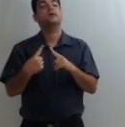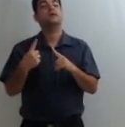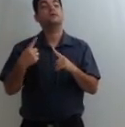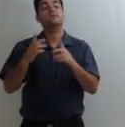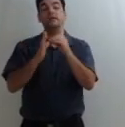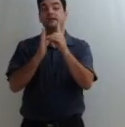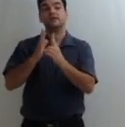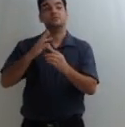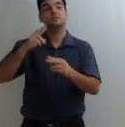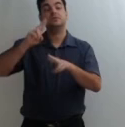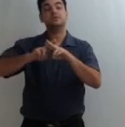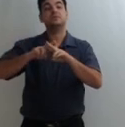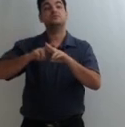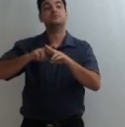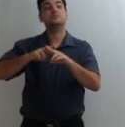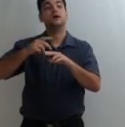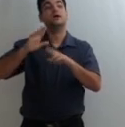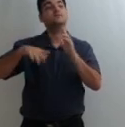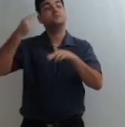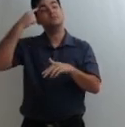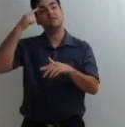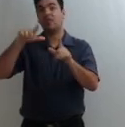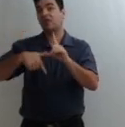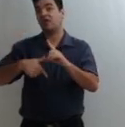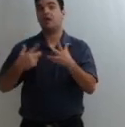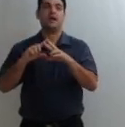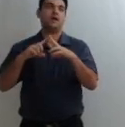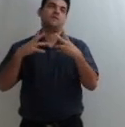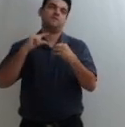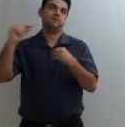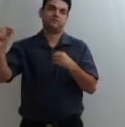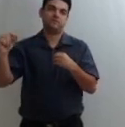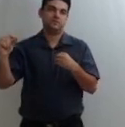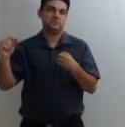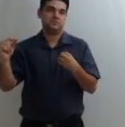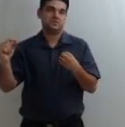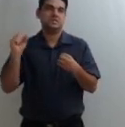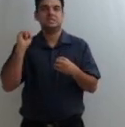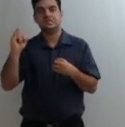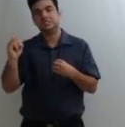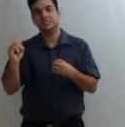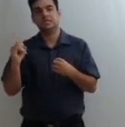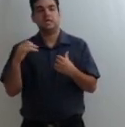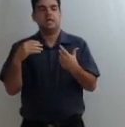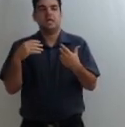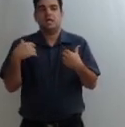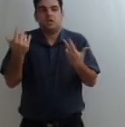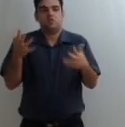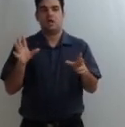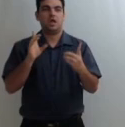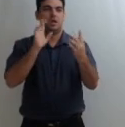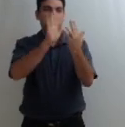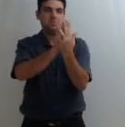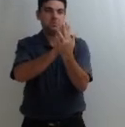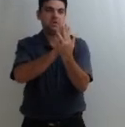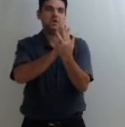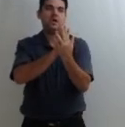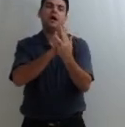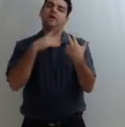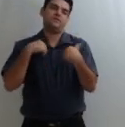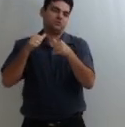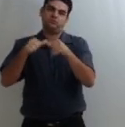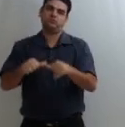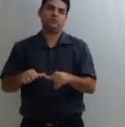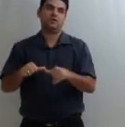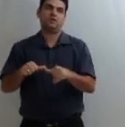entendeu por ser ilegal. Né? Então, agora, claro, se ele não se apresentar, aí sim ele continua foragido, eu não vejo